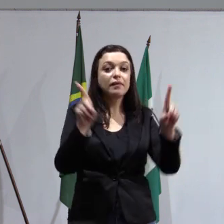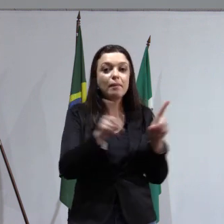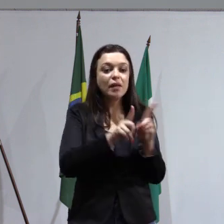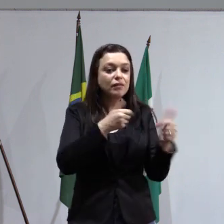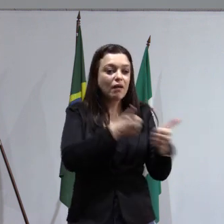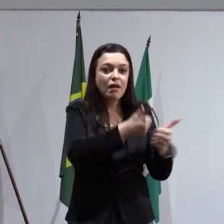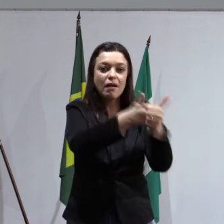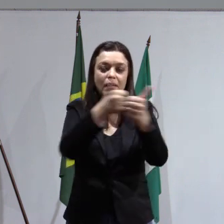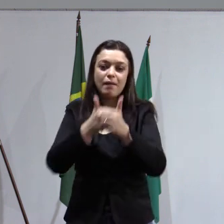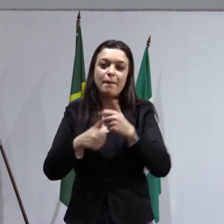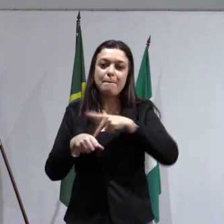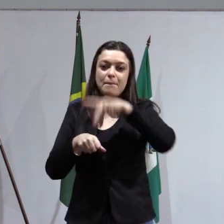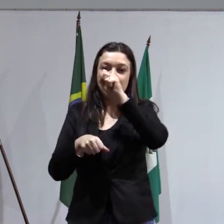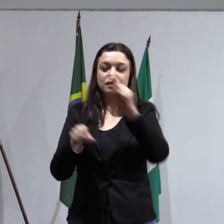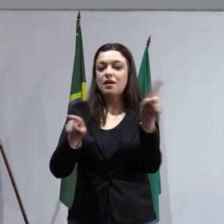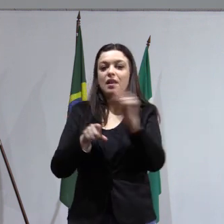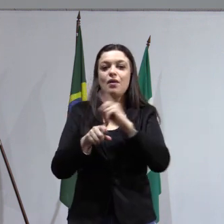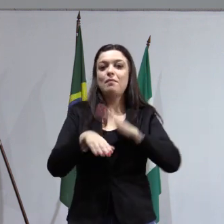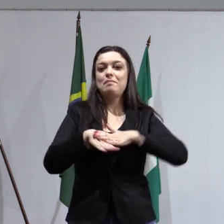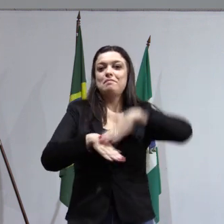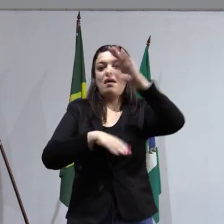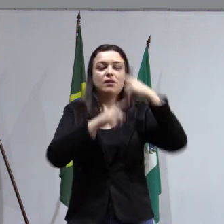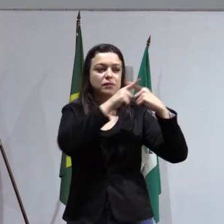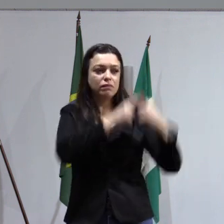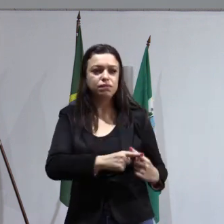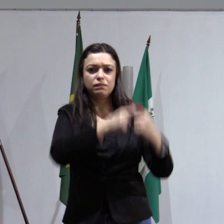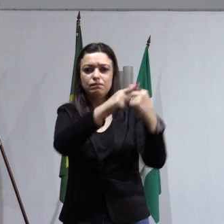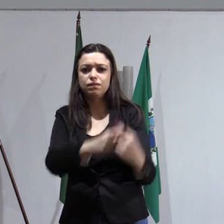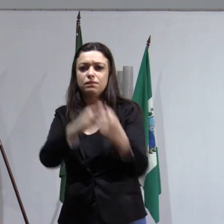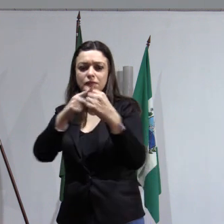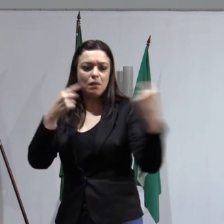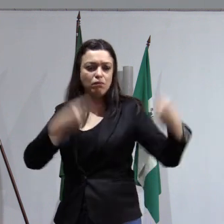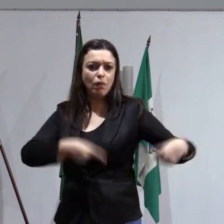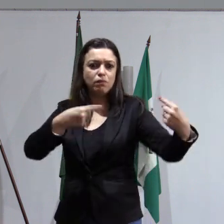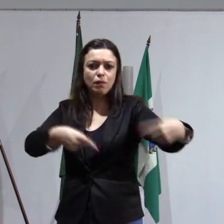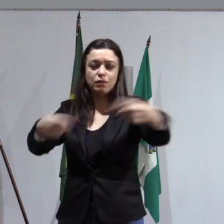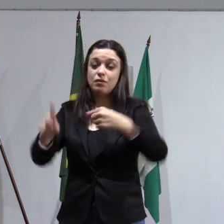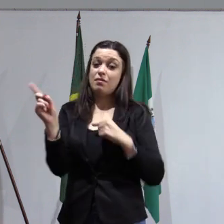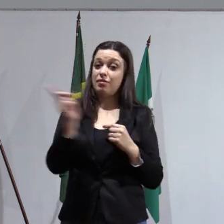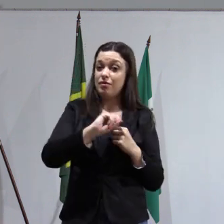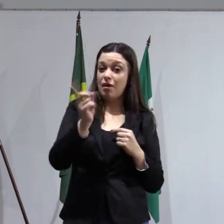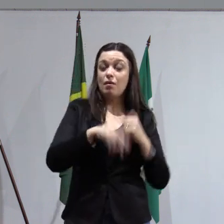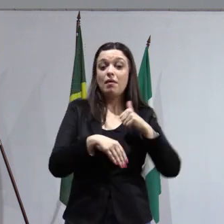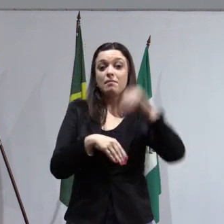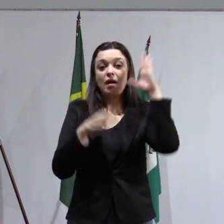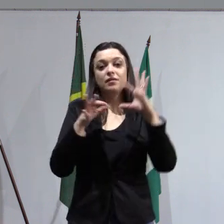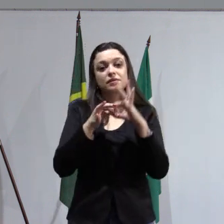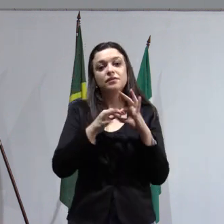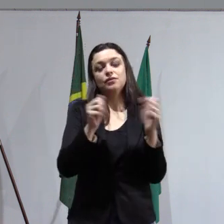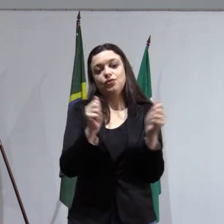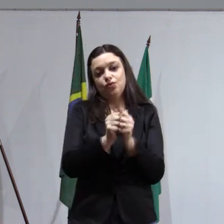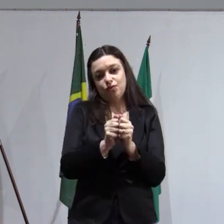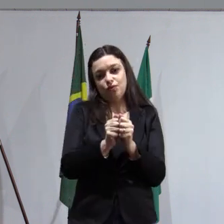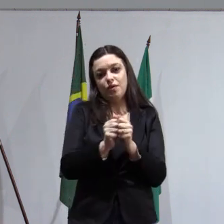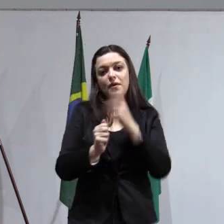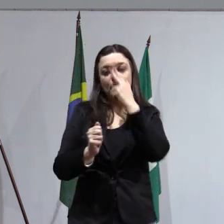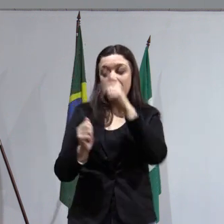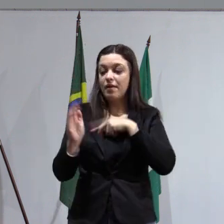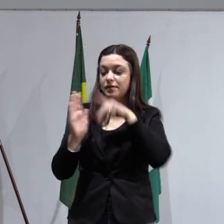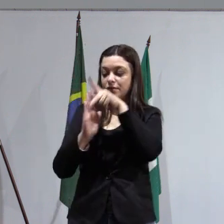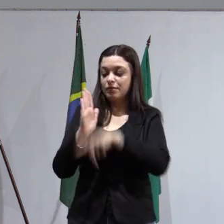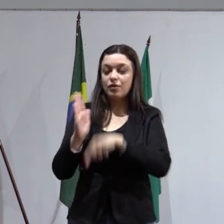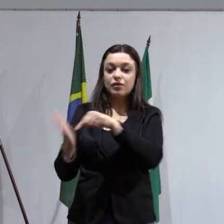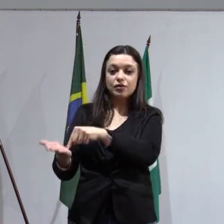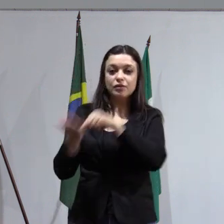entre os programas de pós, que aproxime e premie os esforços realizados em conjunto. Da forma como foi apresentado, o futuro é mais uma ameaça